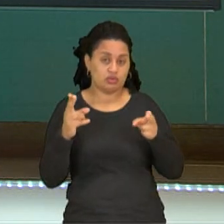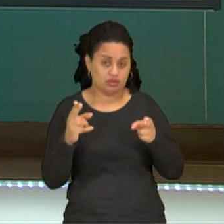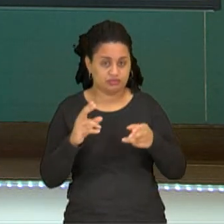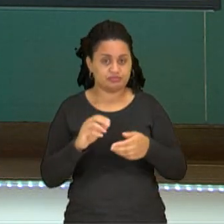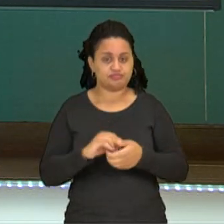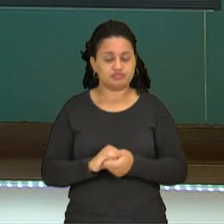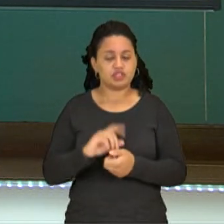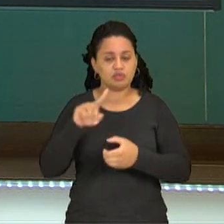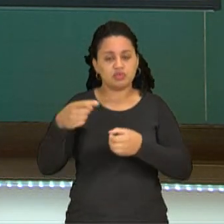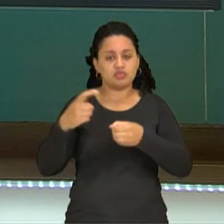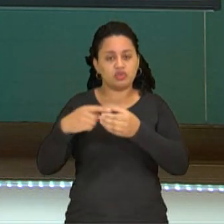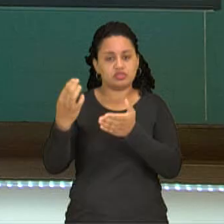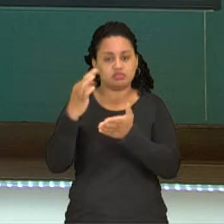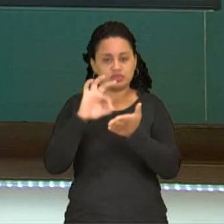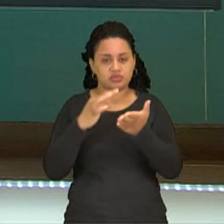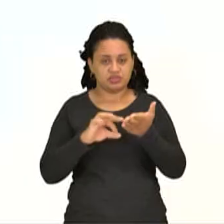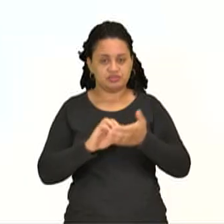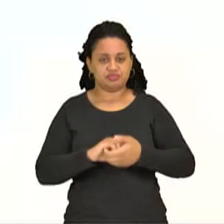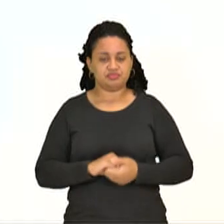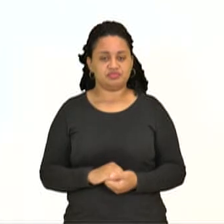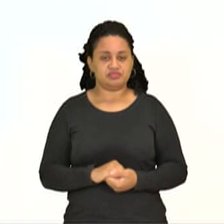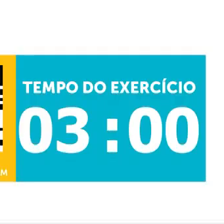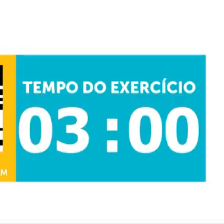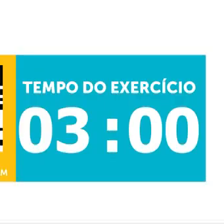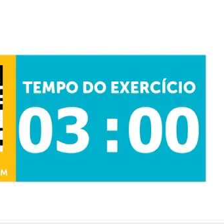tá bom? Já voltamos para conferir o resultado.